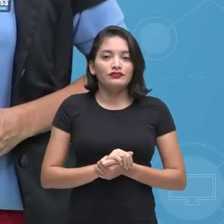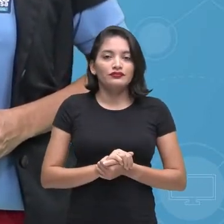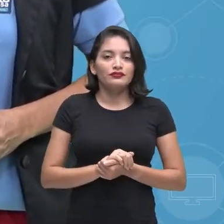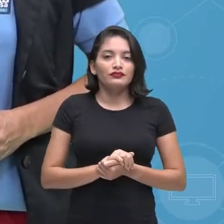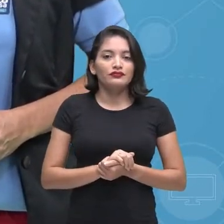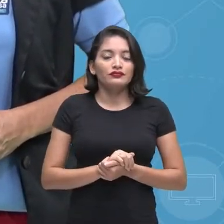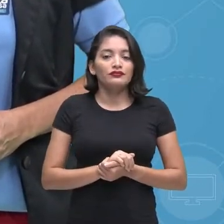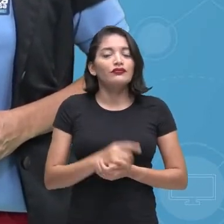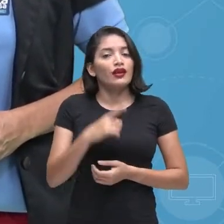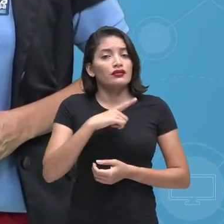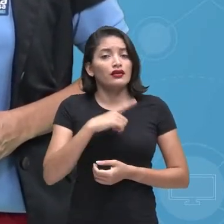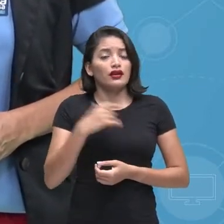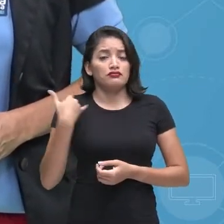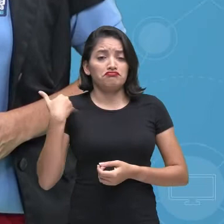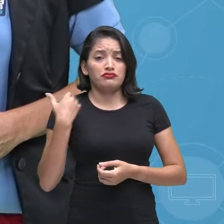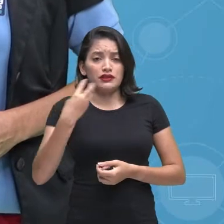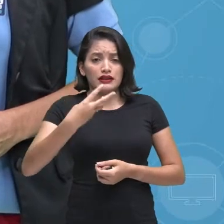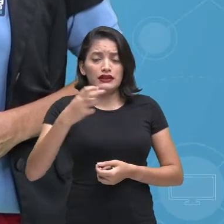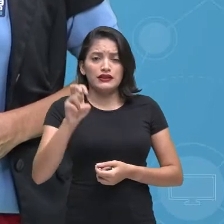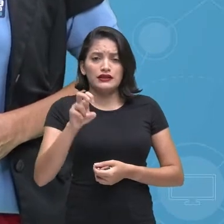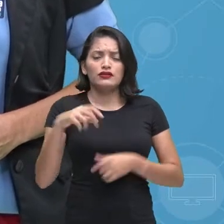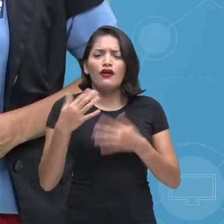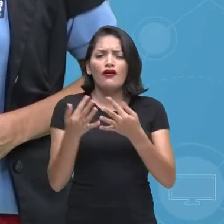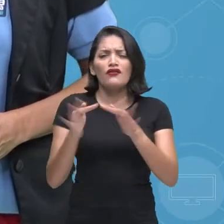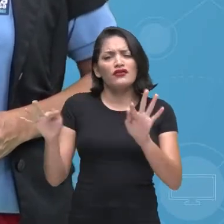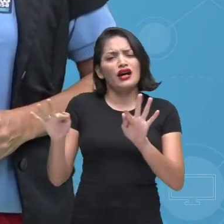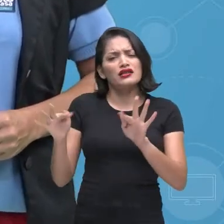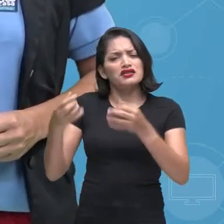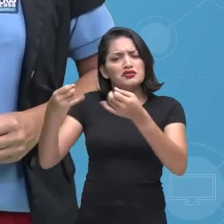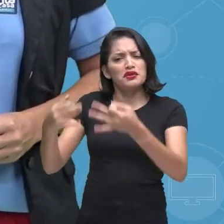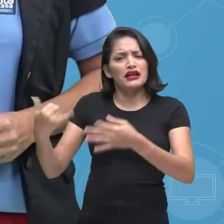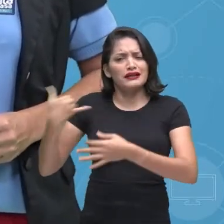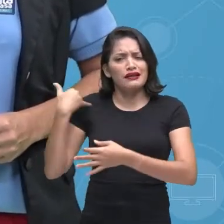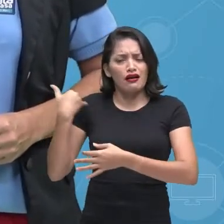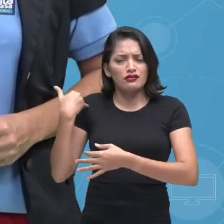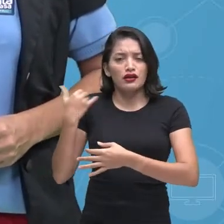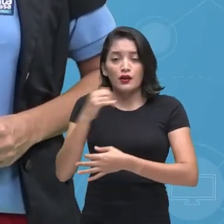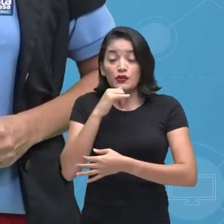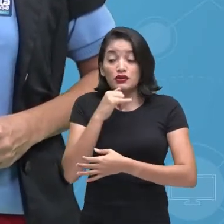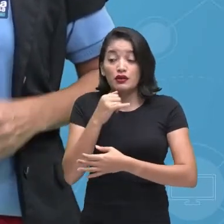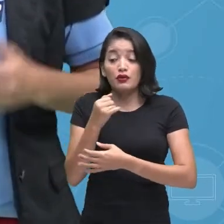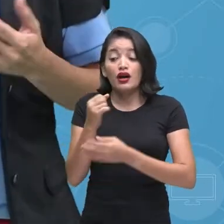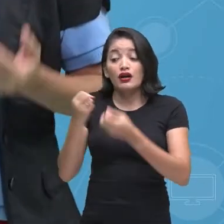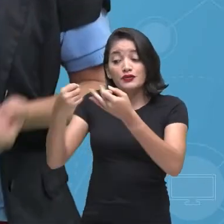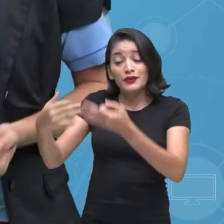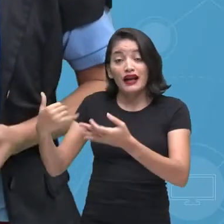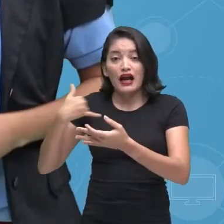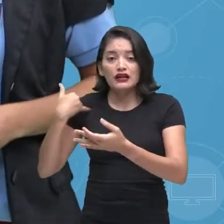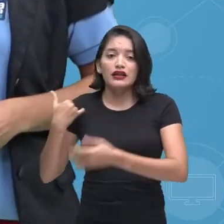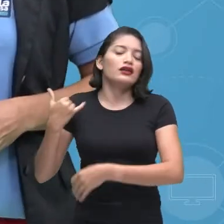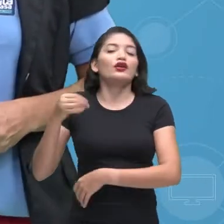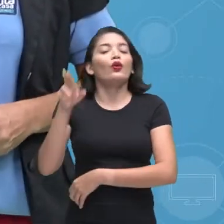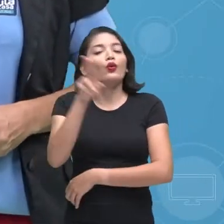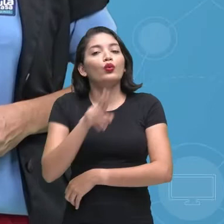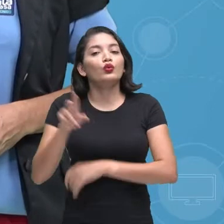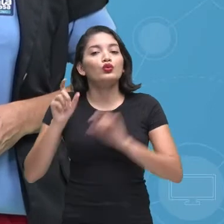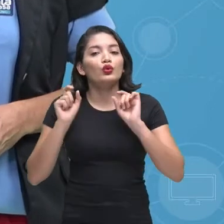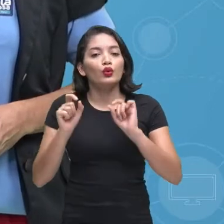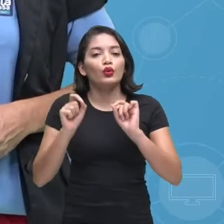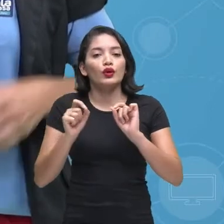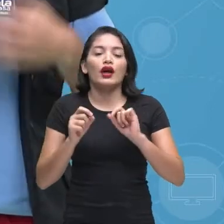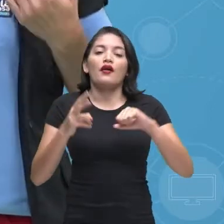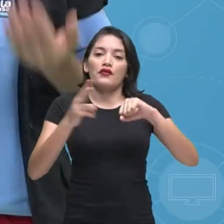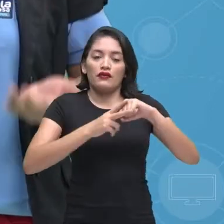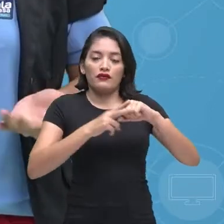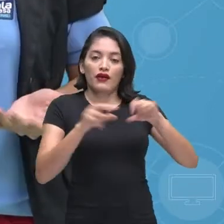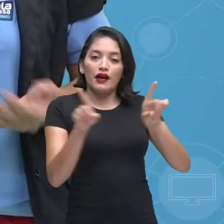old isso essa frase aqui pipo fala da idade quando a gente quer se quiser falar daí dá e a gente utiliza ou forma